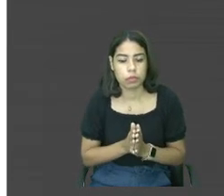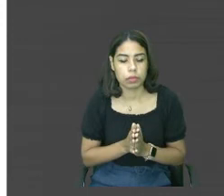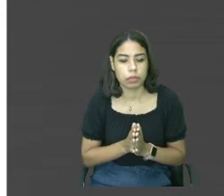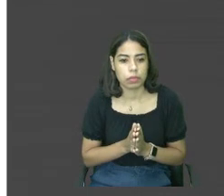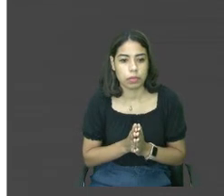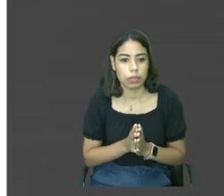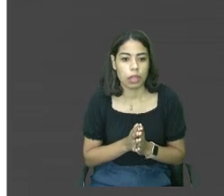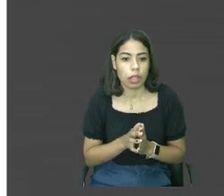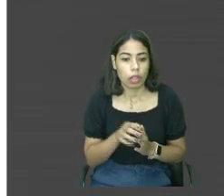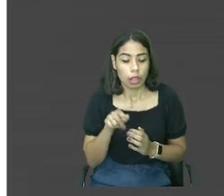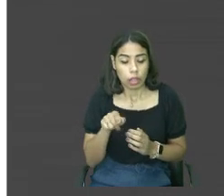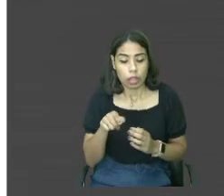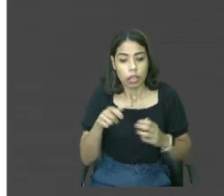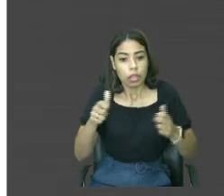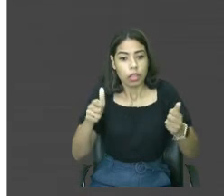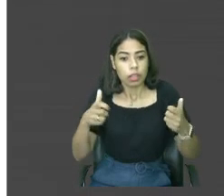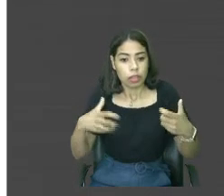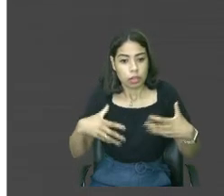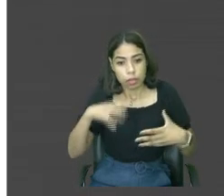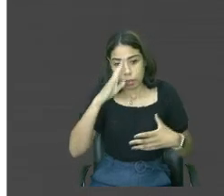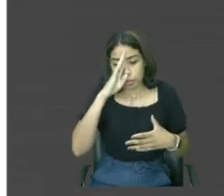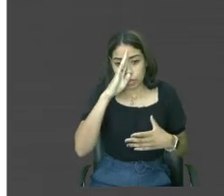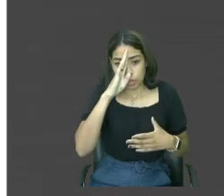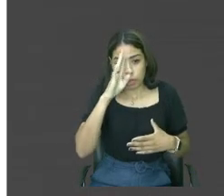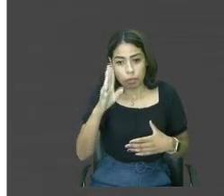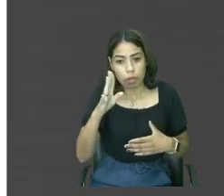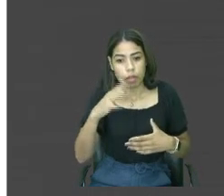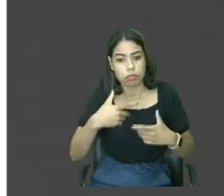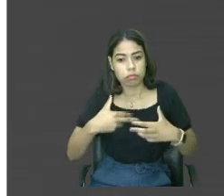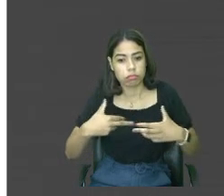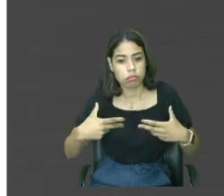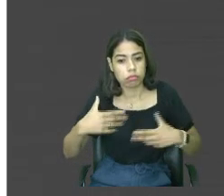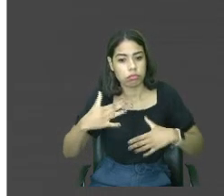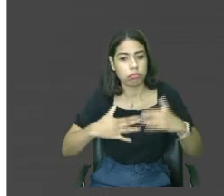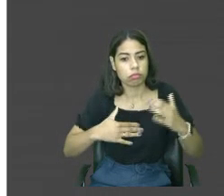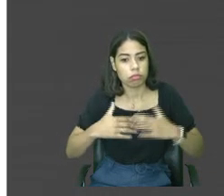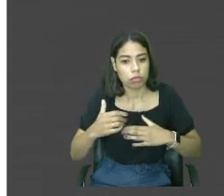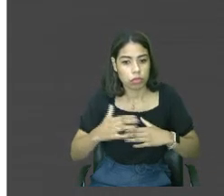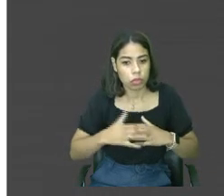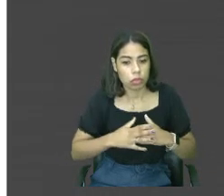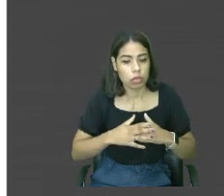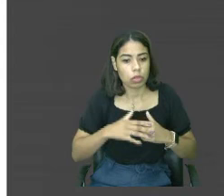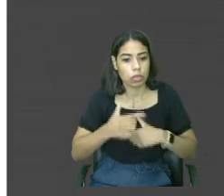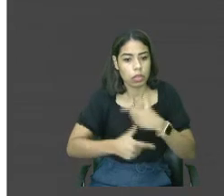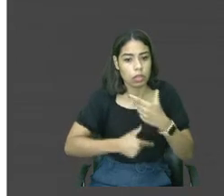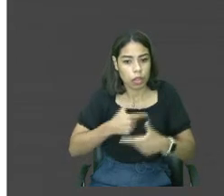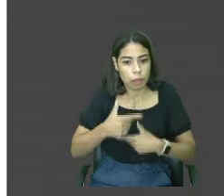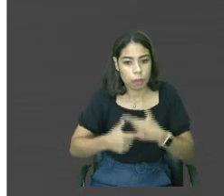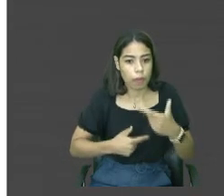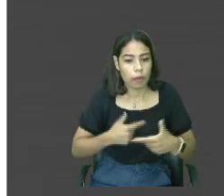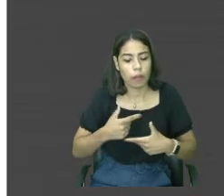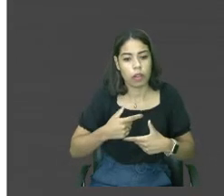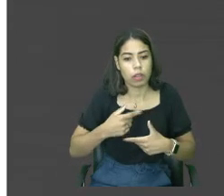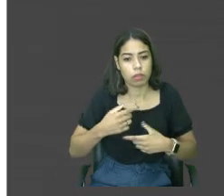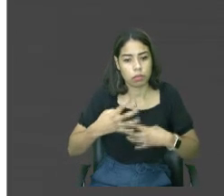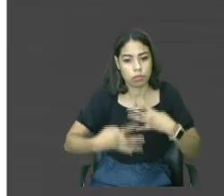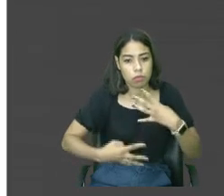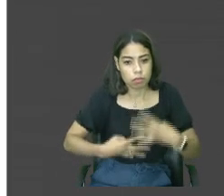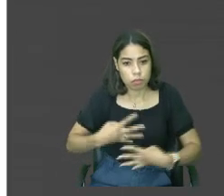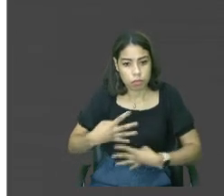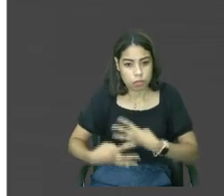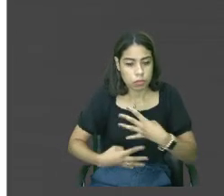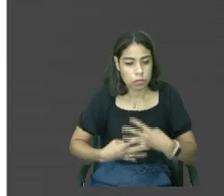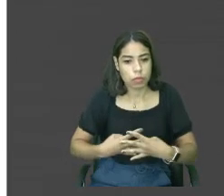E aqui as principais ações, né, que o serviço elencou no quadrimestre, né, as ações de